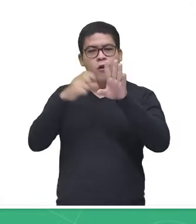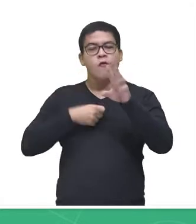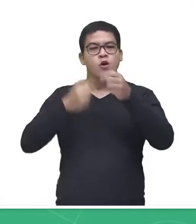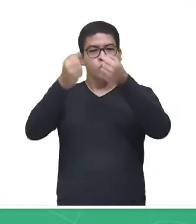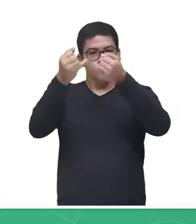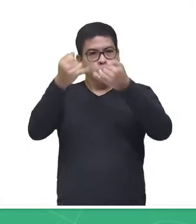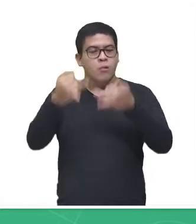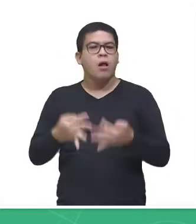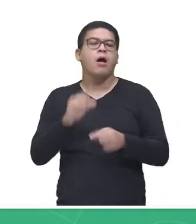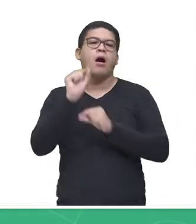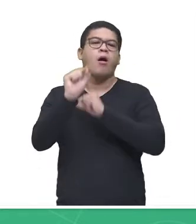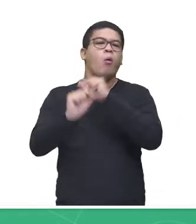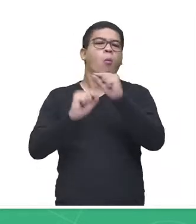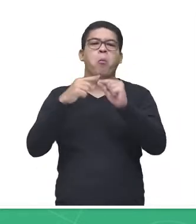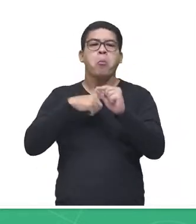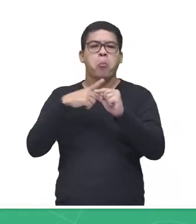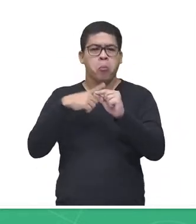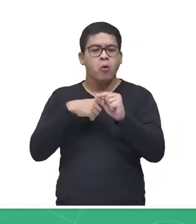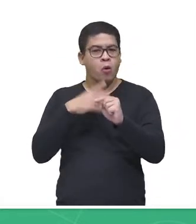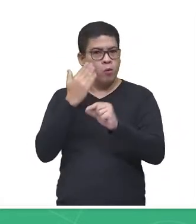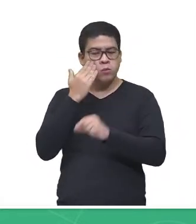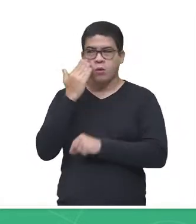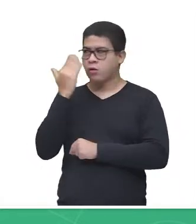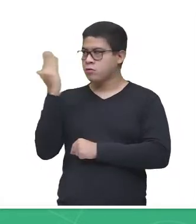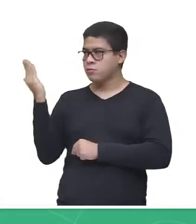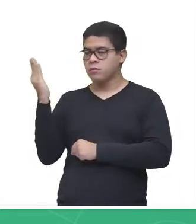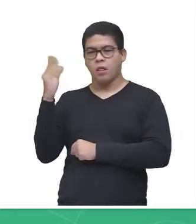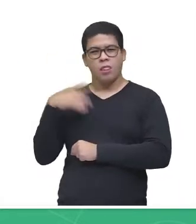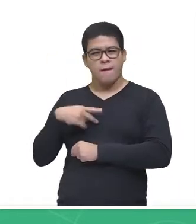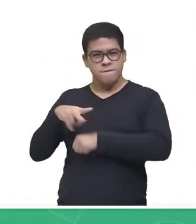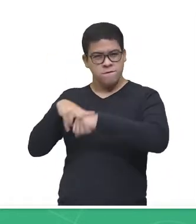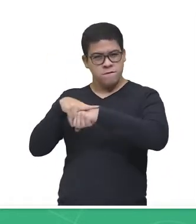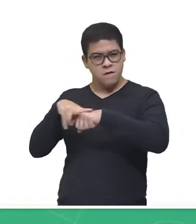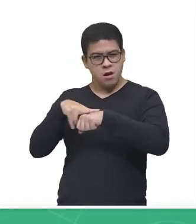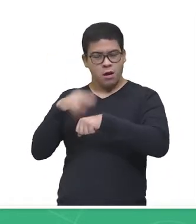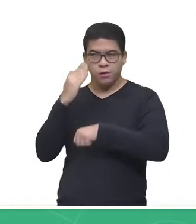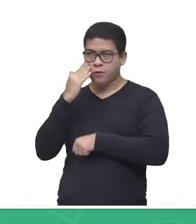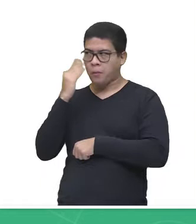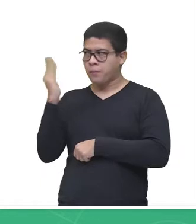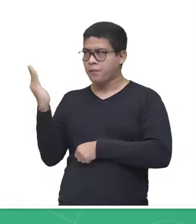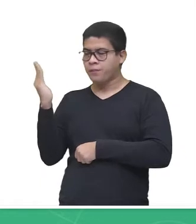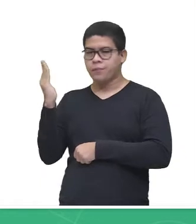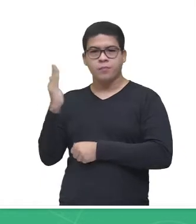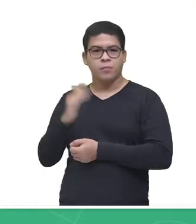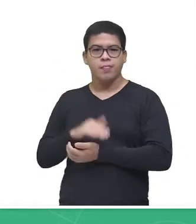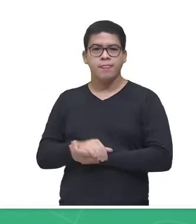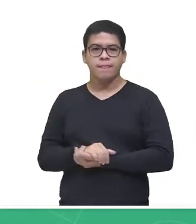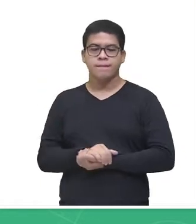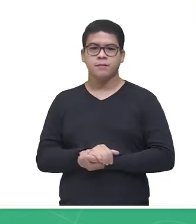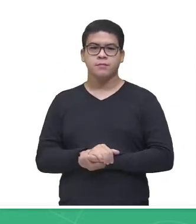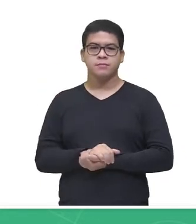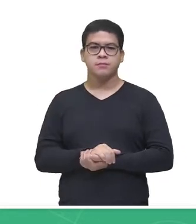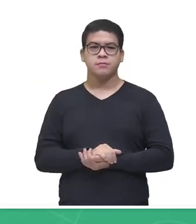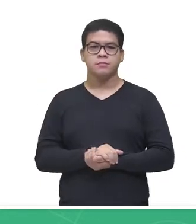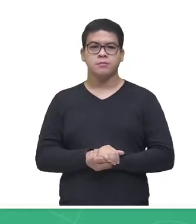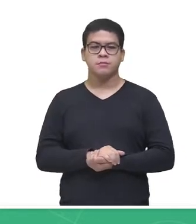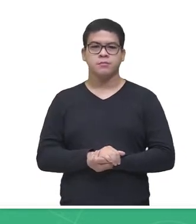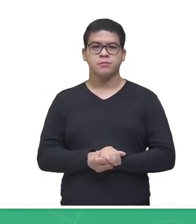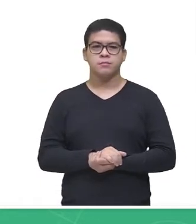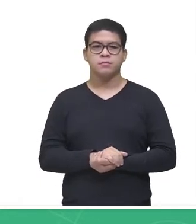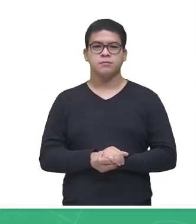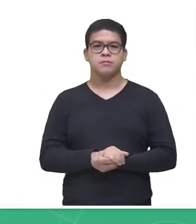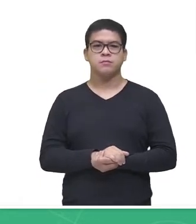encontra vacúolos que estão aqui em verde, representando, e as mitocôndrias que estão em vermelho,